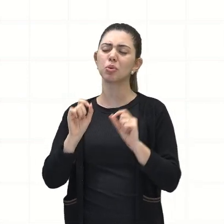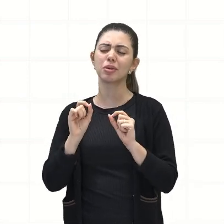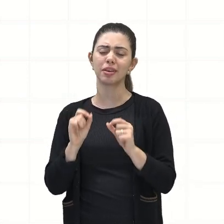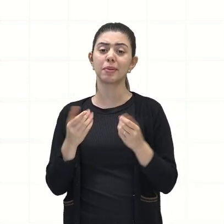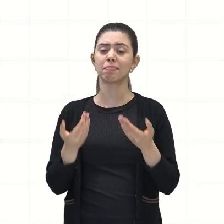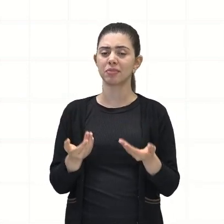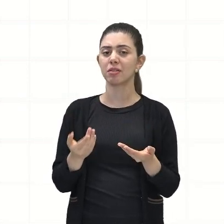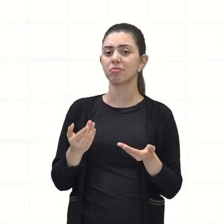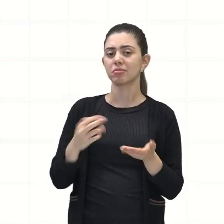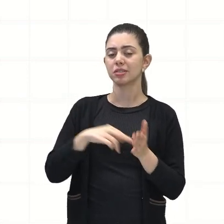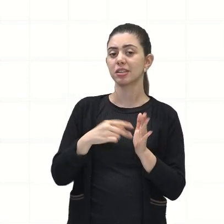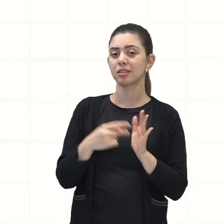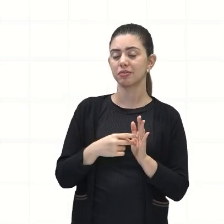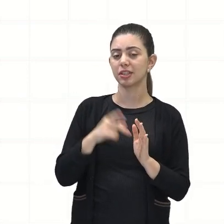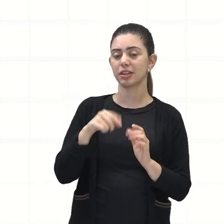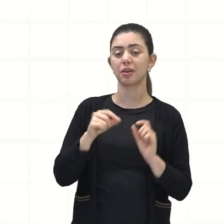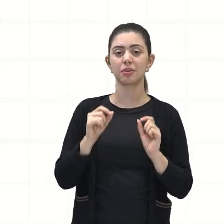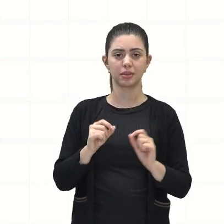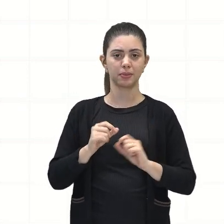disputas, né,